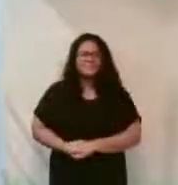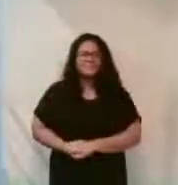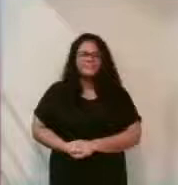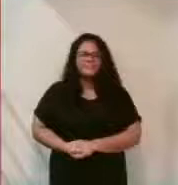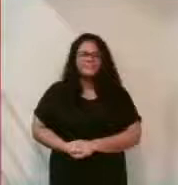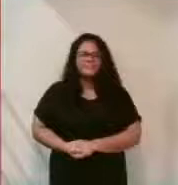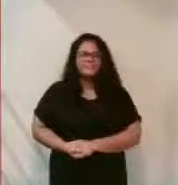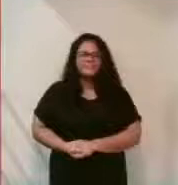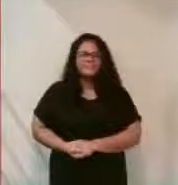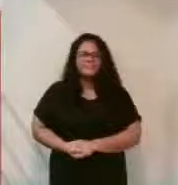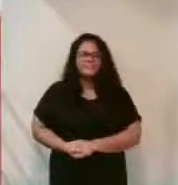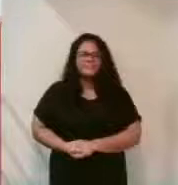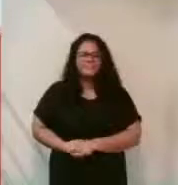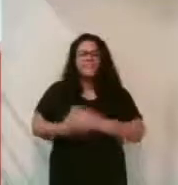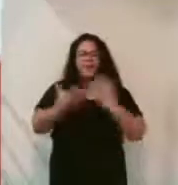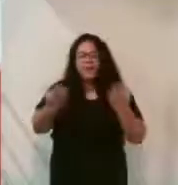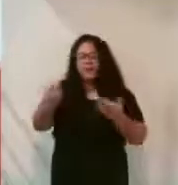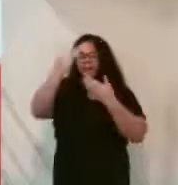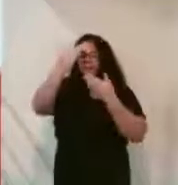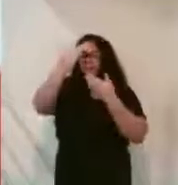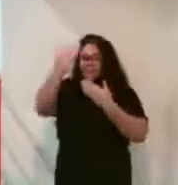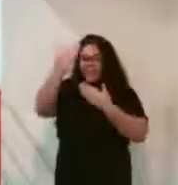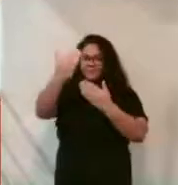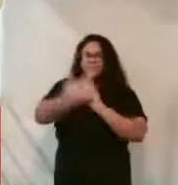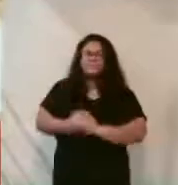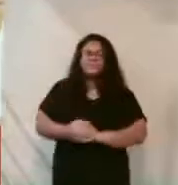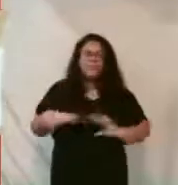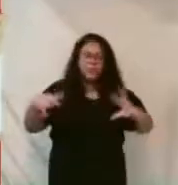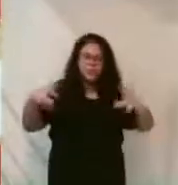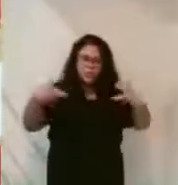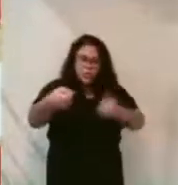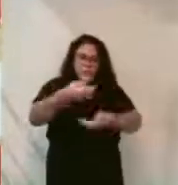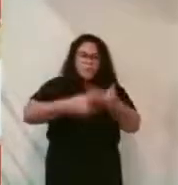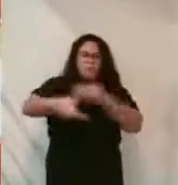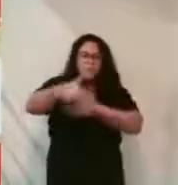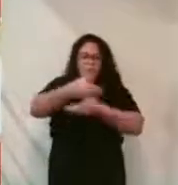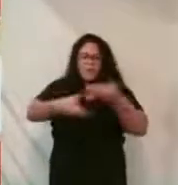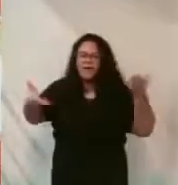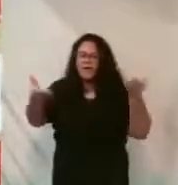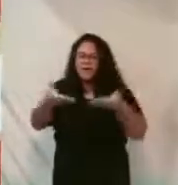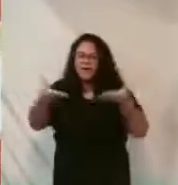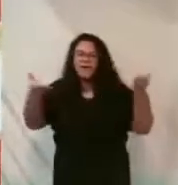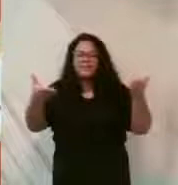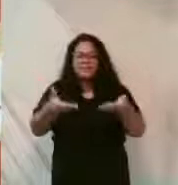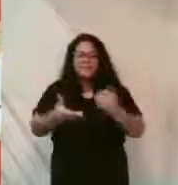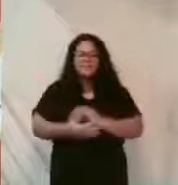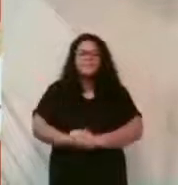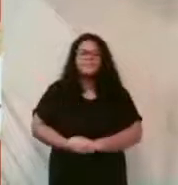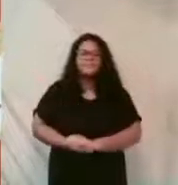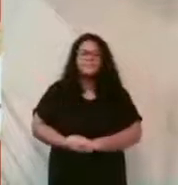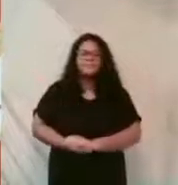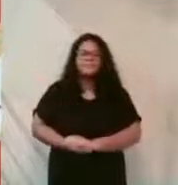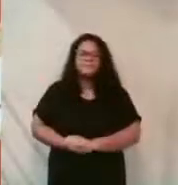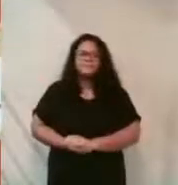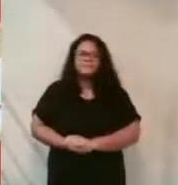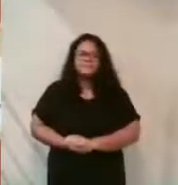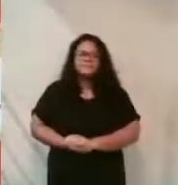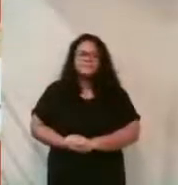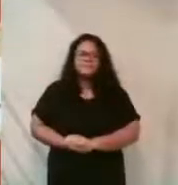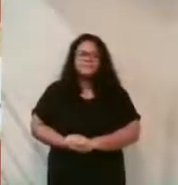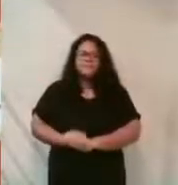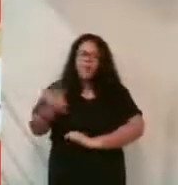Agradecemos assim imensamente a colaboração de todas e todos os participantes do painel 2.